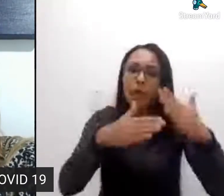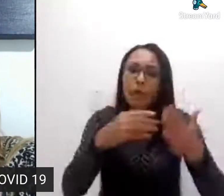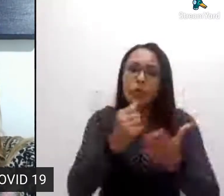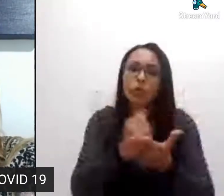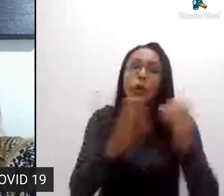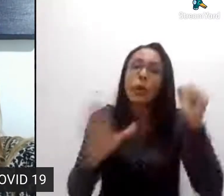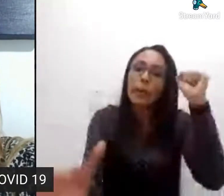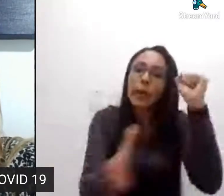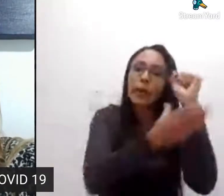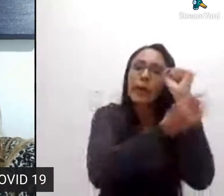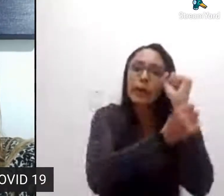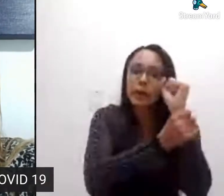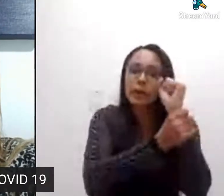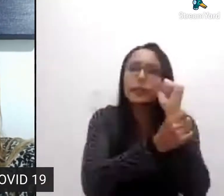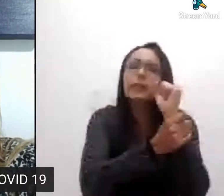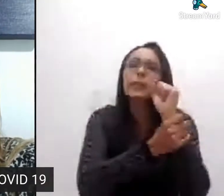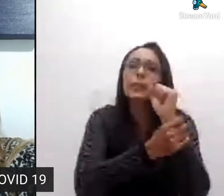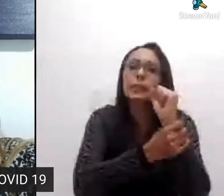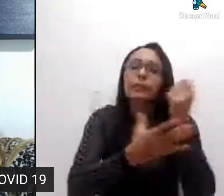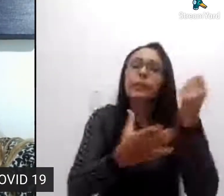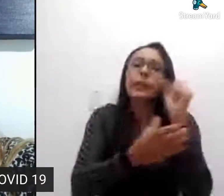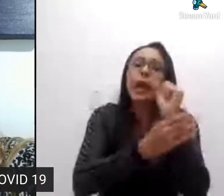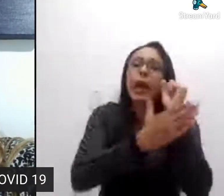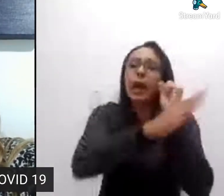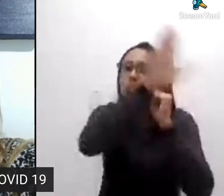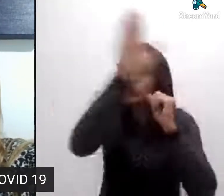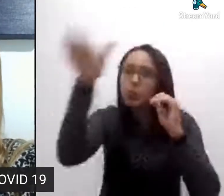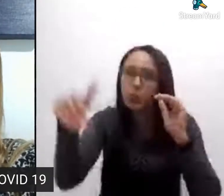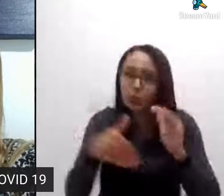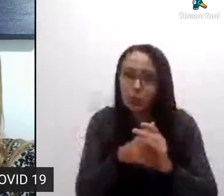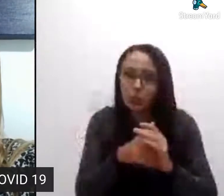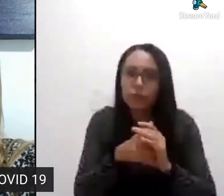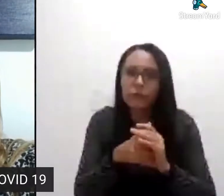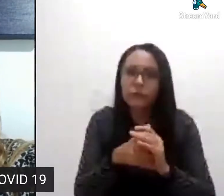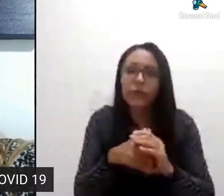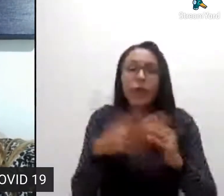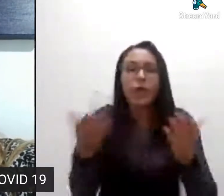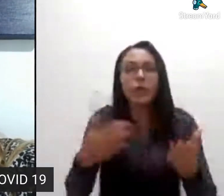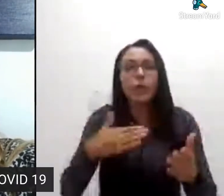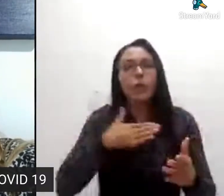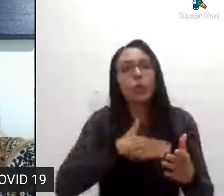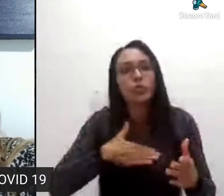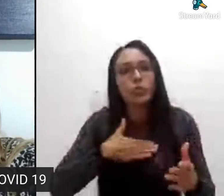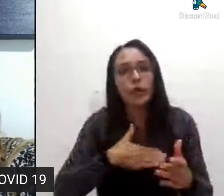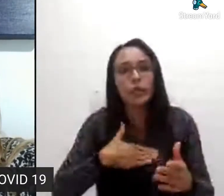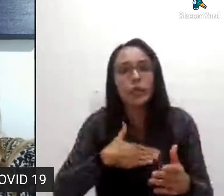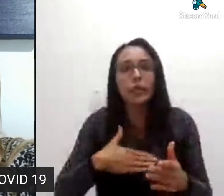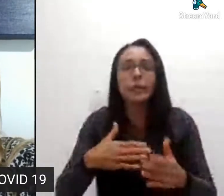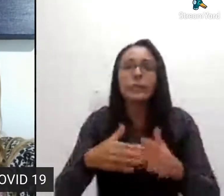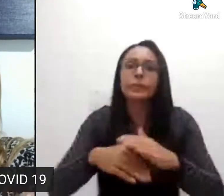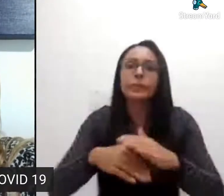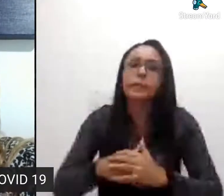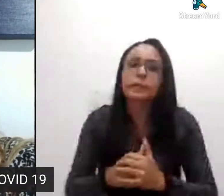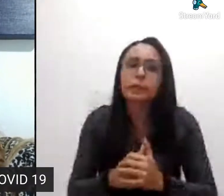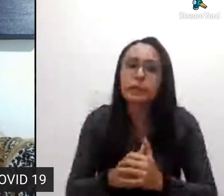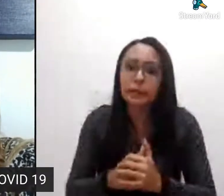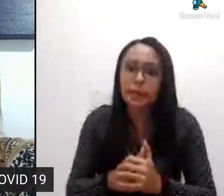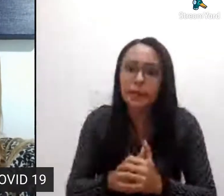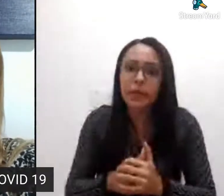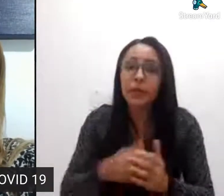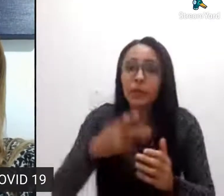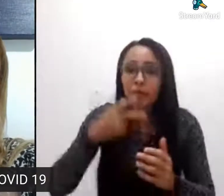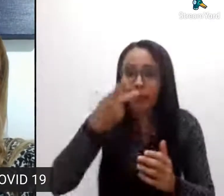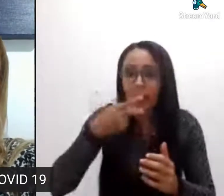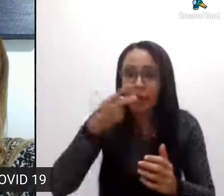garantir a segurança a todos e a todas. Então, gostaria, mais uma vez, né, de dizer para que a